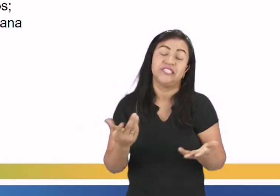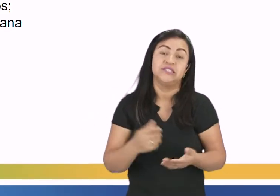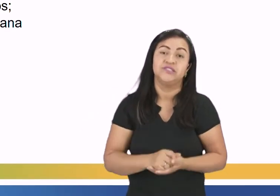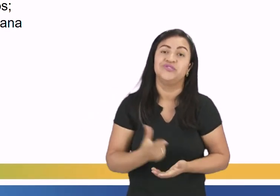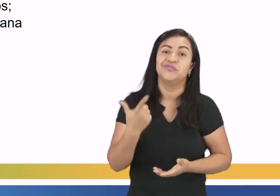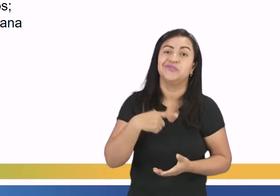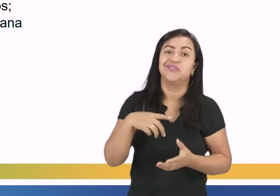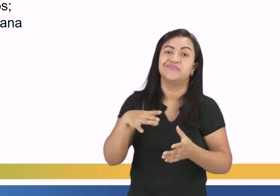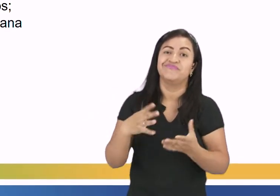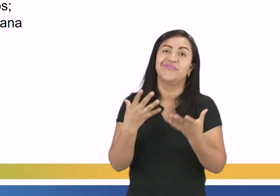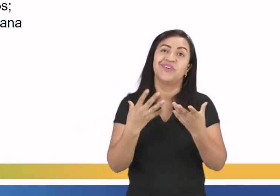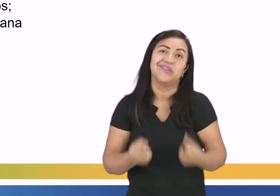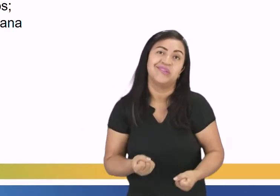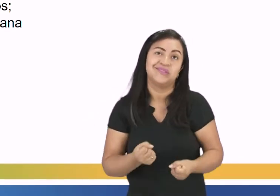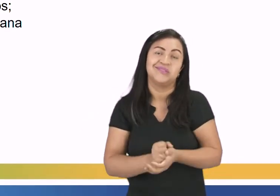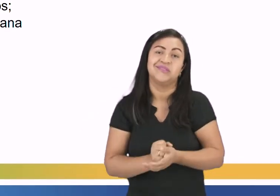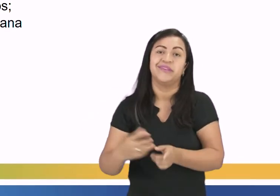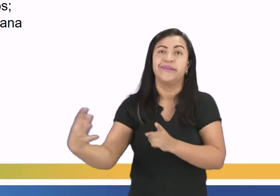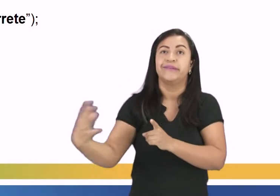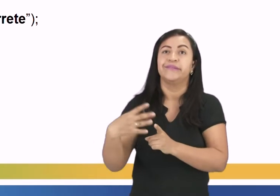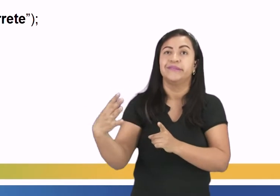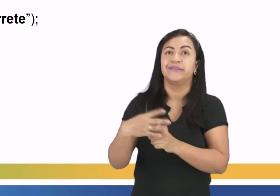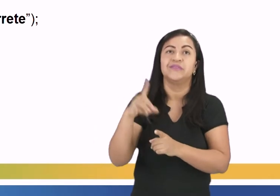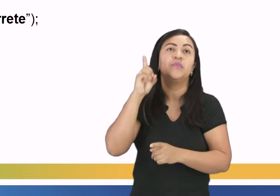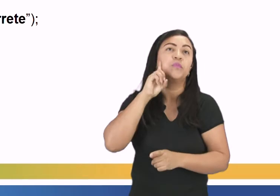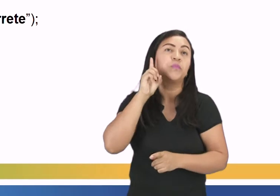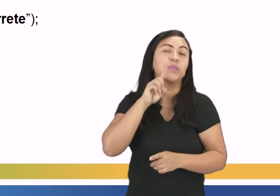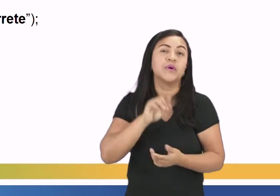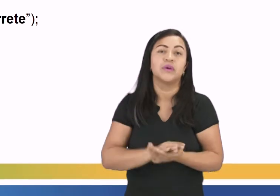Unidos também anexaram o Havaí.